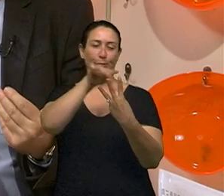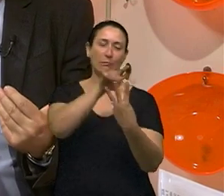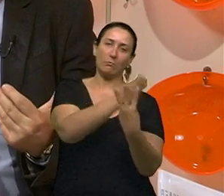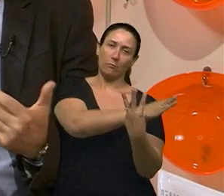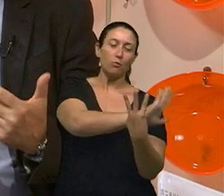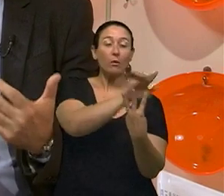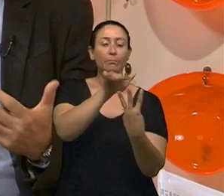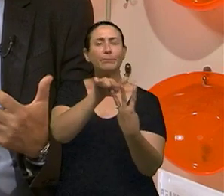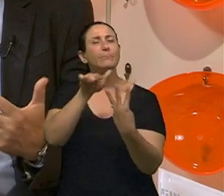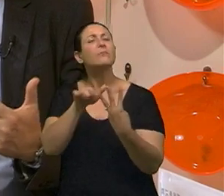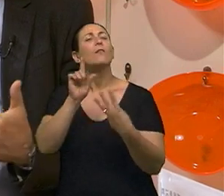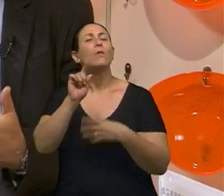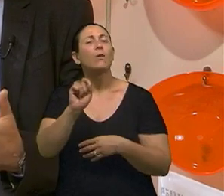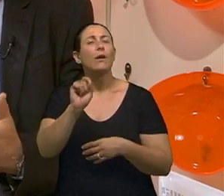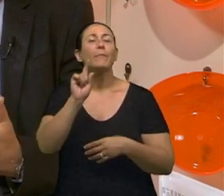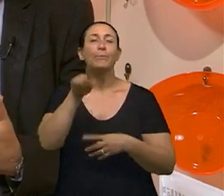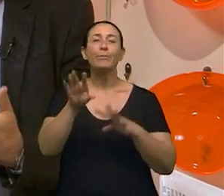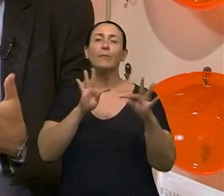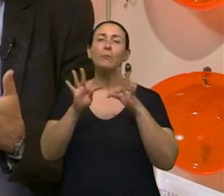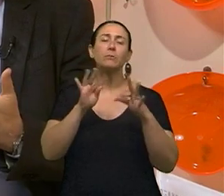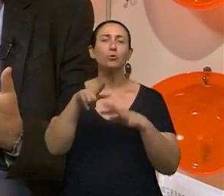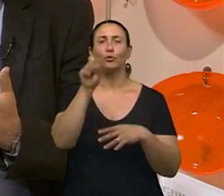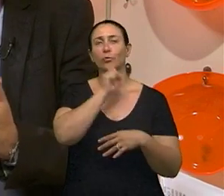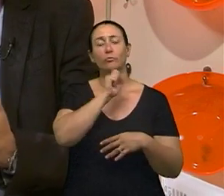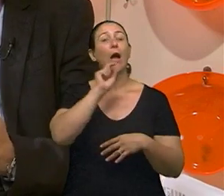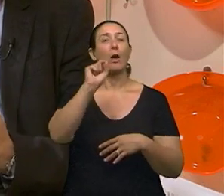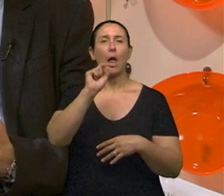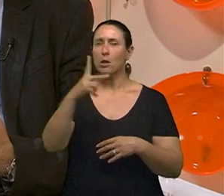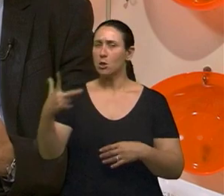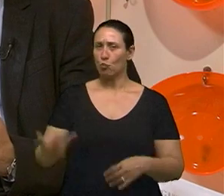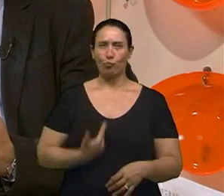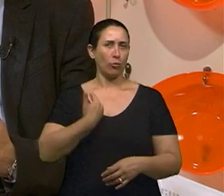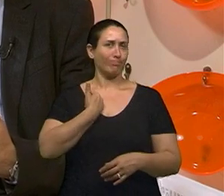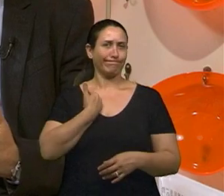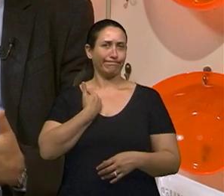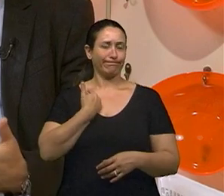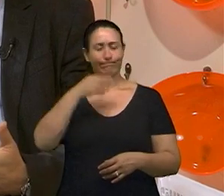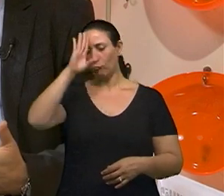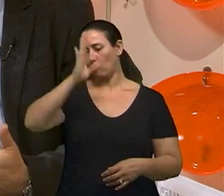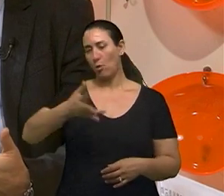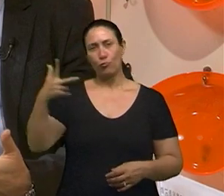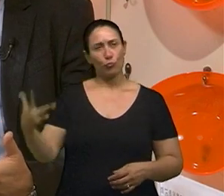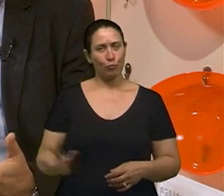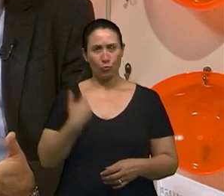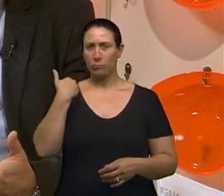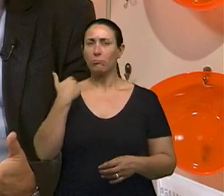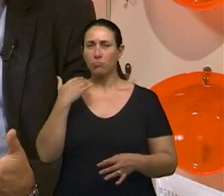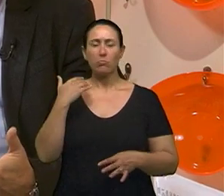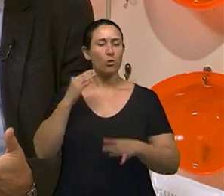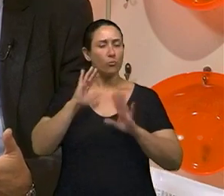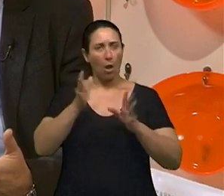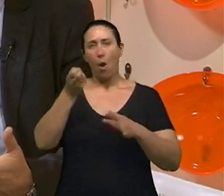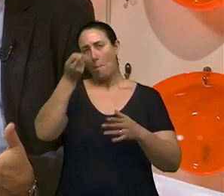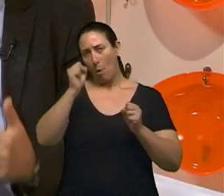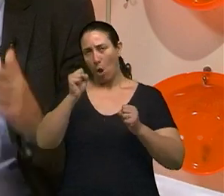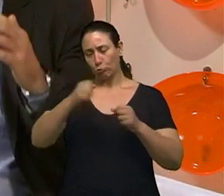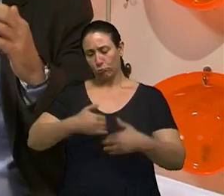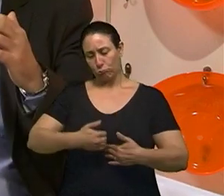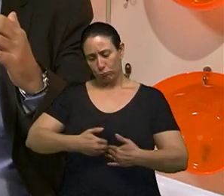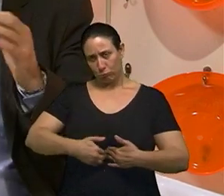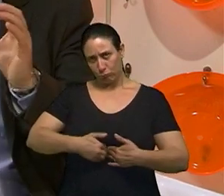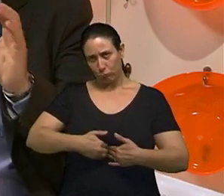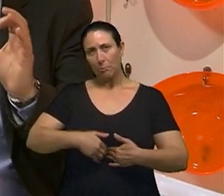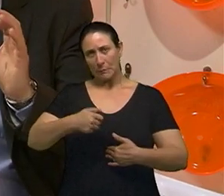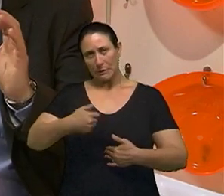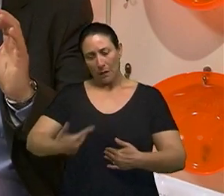tradicional vamos dizer assim mais antigo era o tratamento da cirurgia convencional aonde tinha que se abrir ou o tórax ou o abdômen